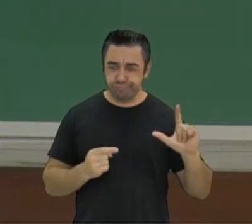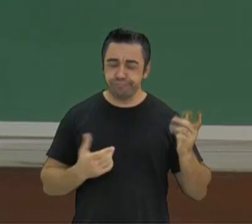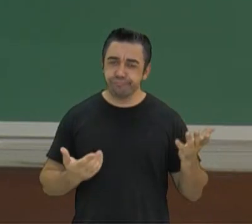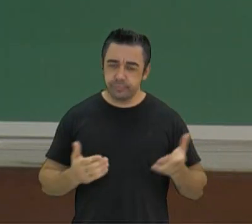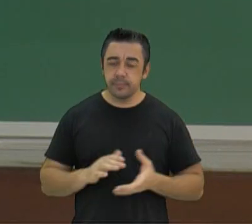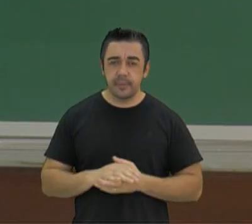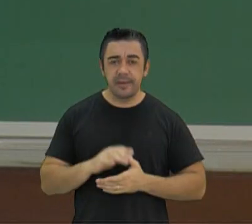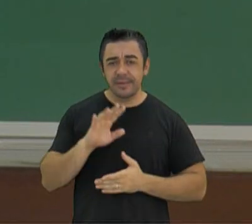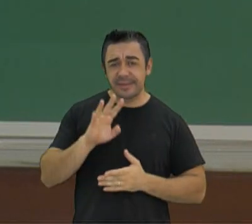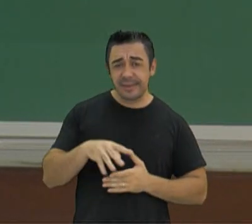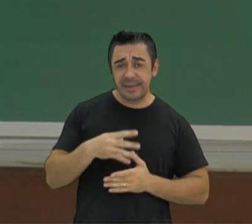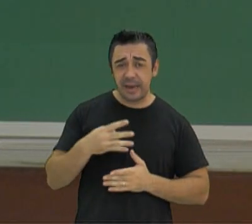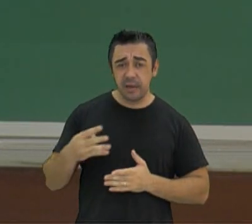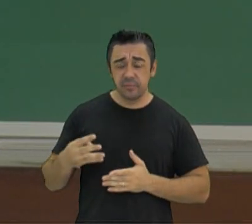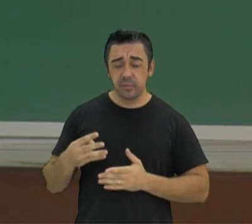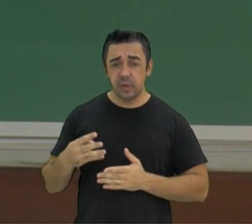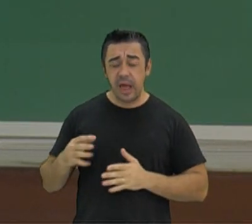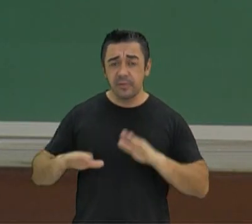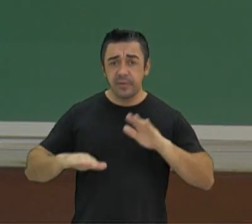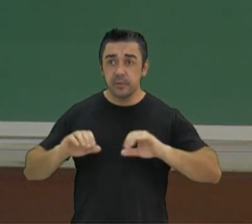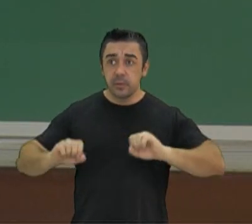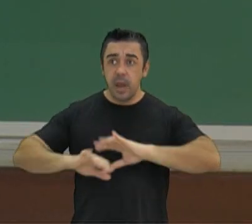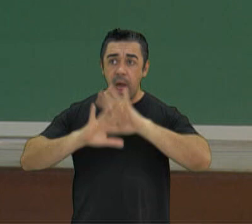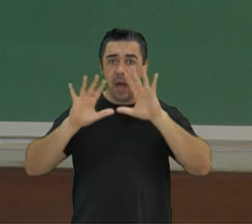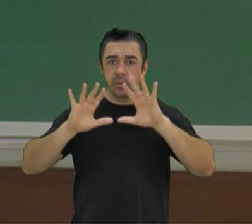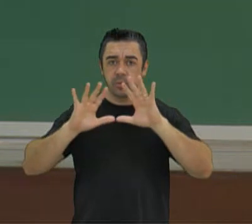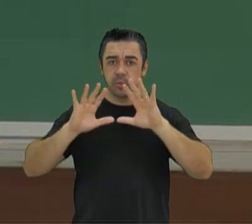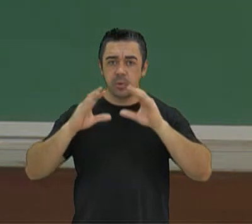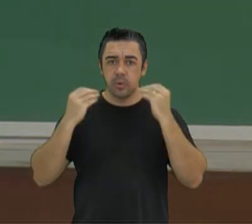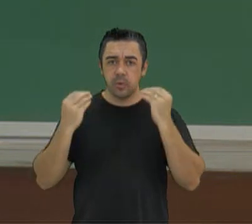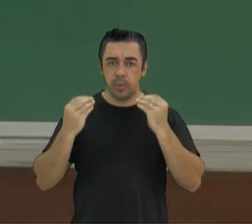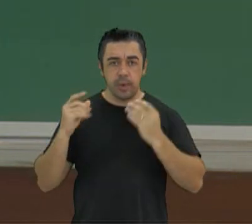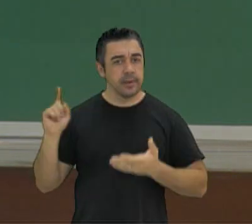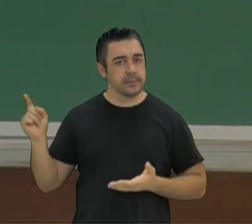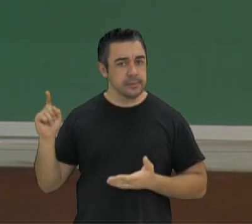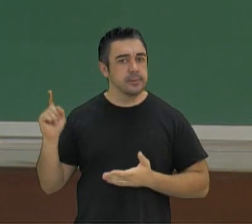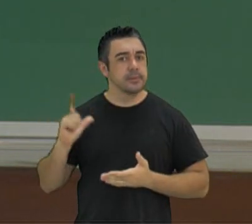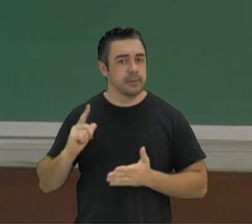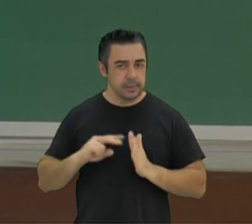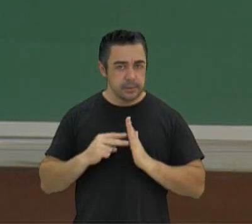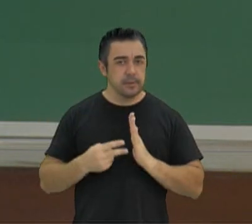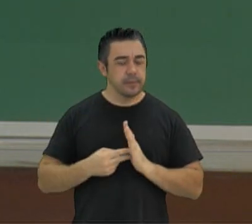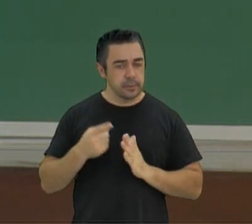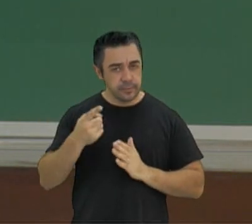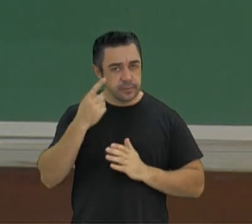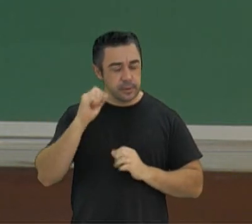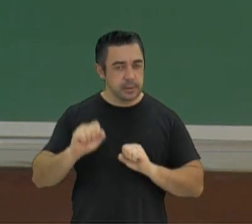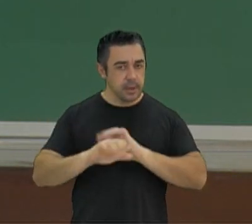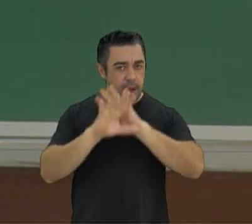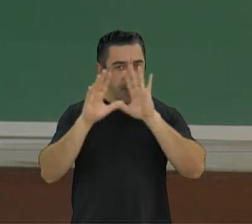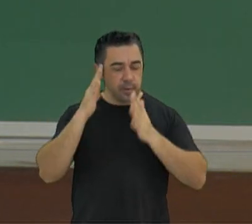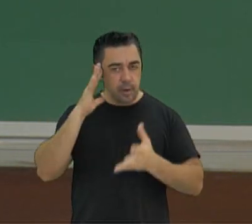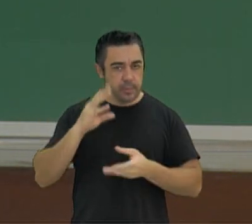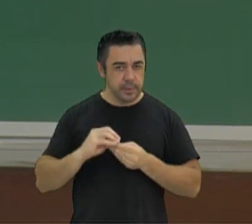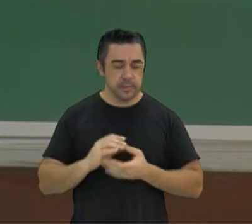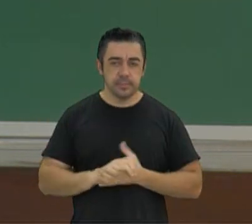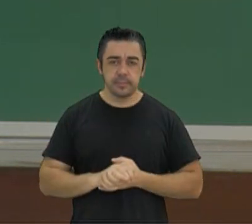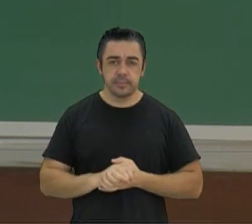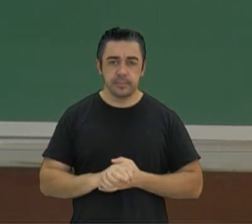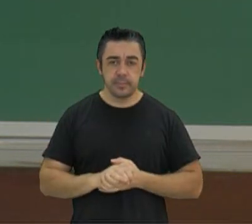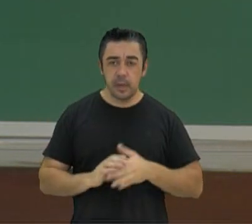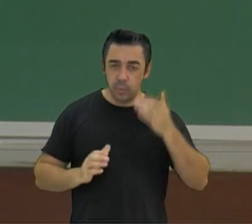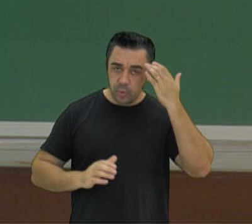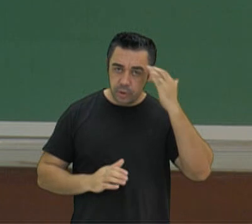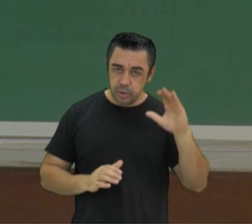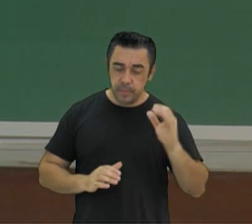fazendo a tabela e tal, às vezes não fica muito claro na sua cabeça isso, tá? Então aqui a gente está dando um significado. A função de